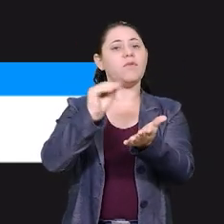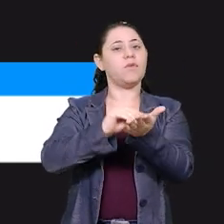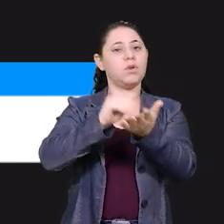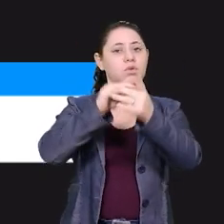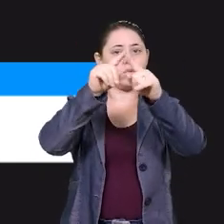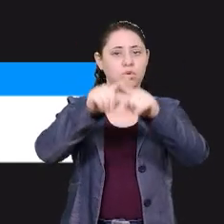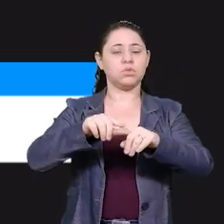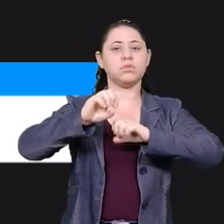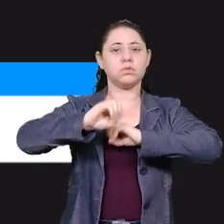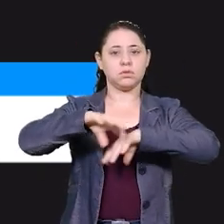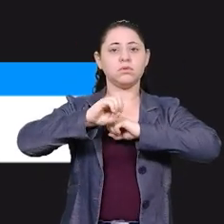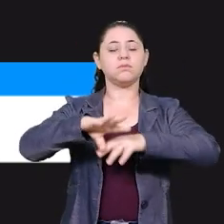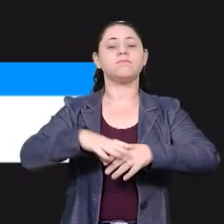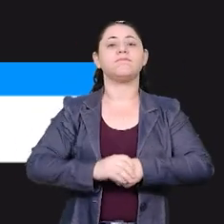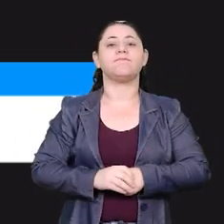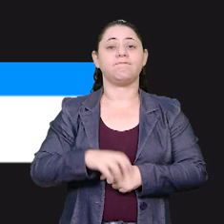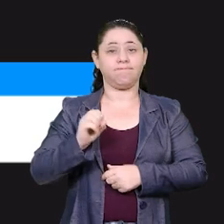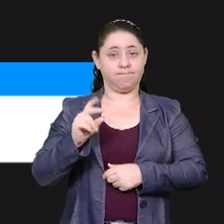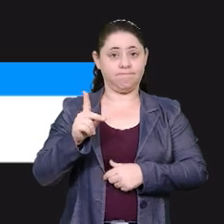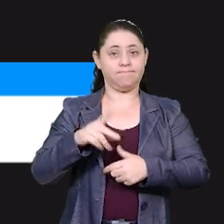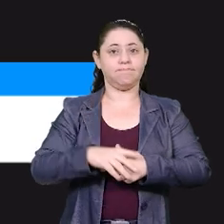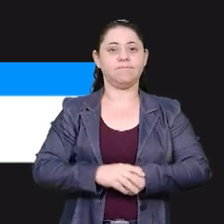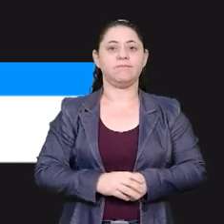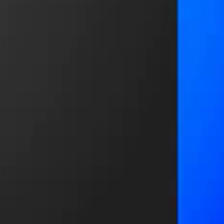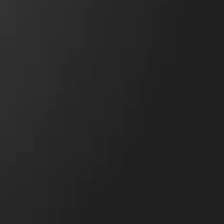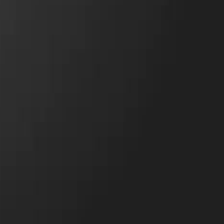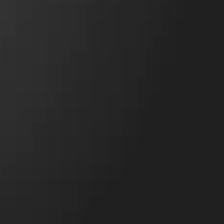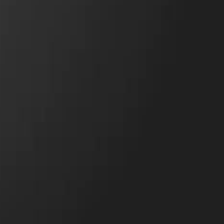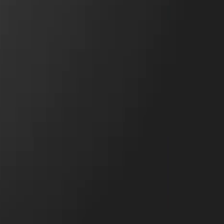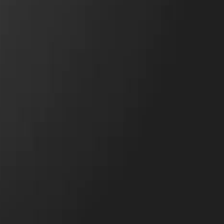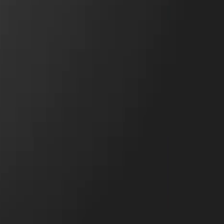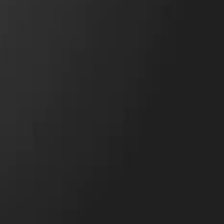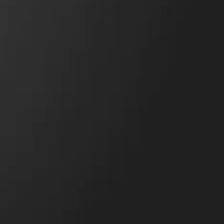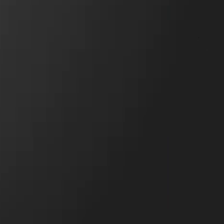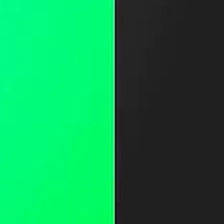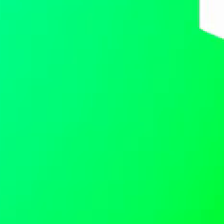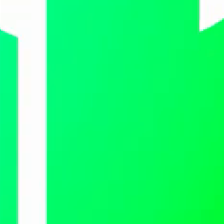vagas que estão para ser preenchidas ainda no concurso da educação tá